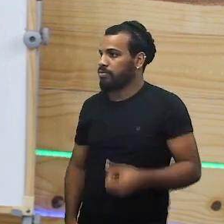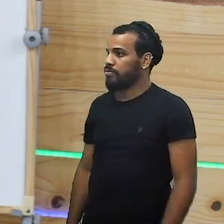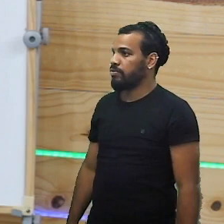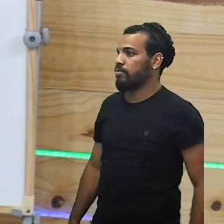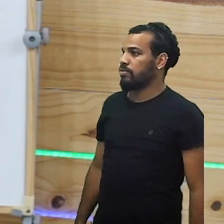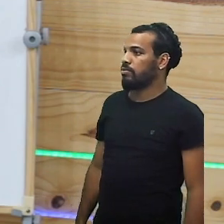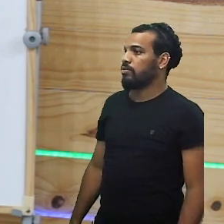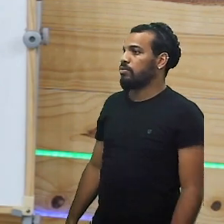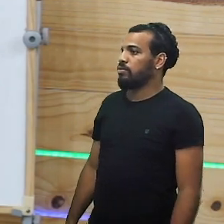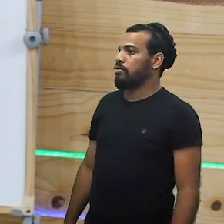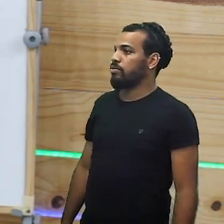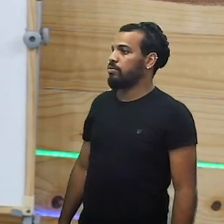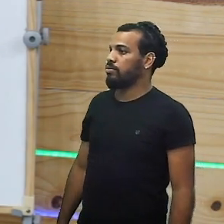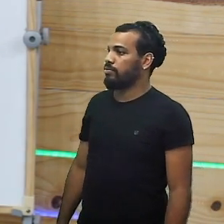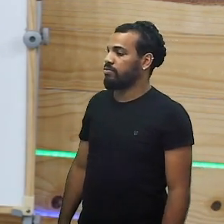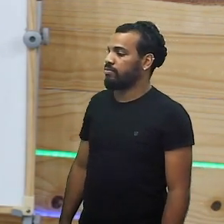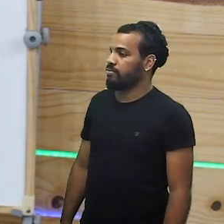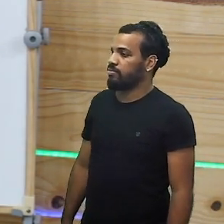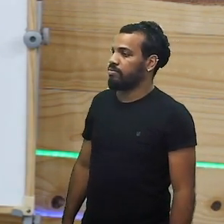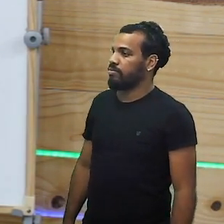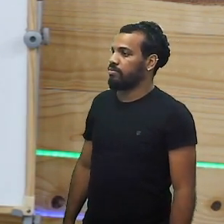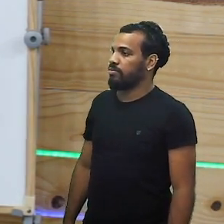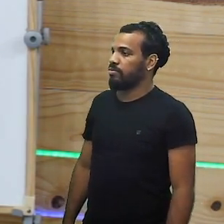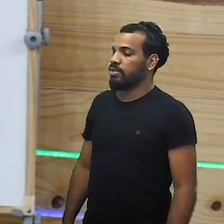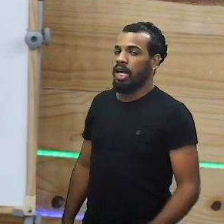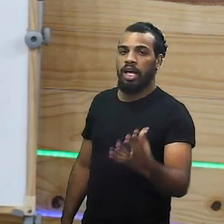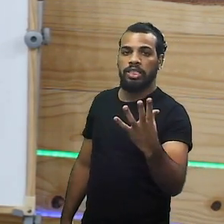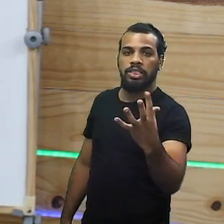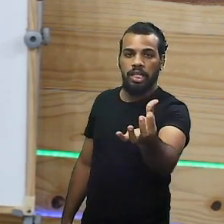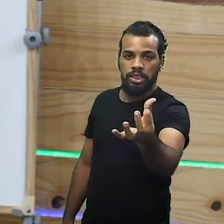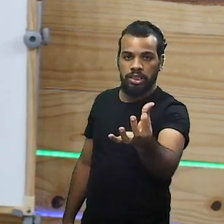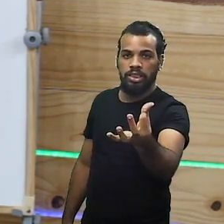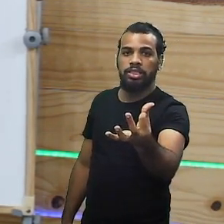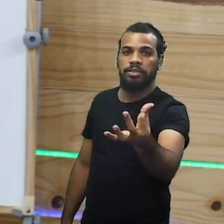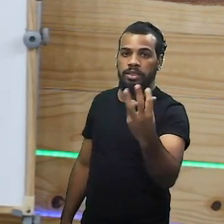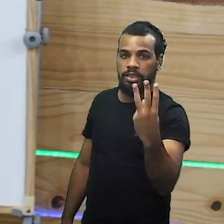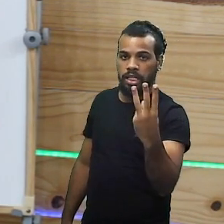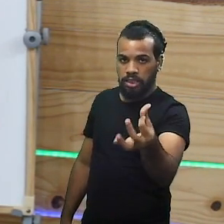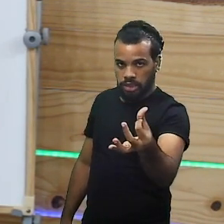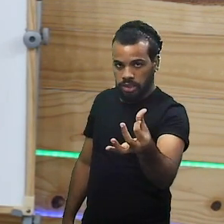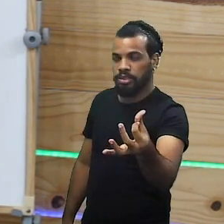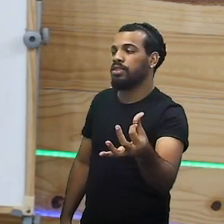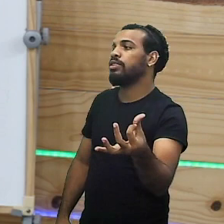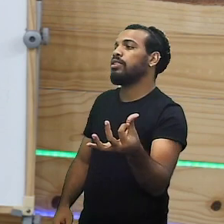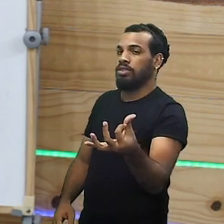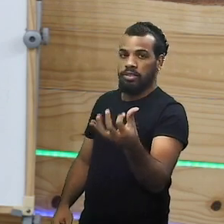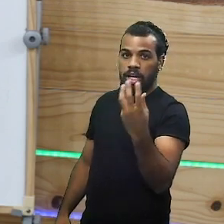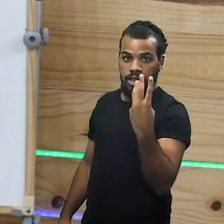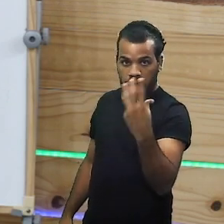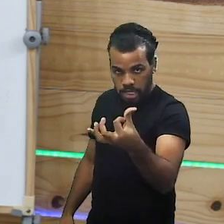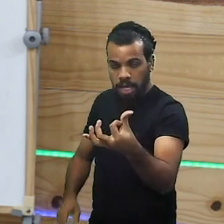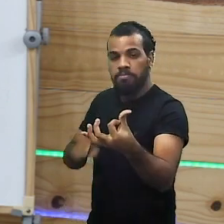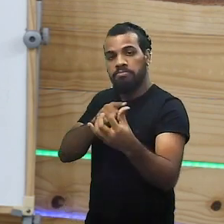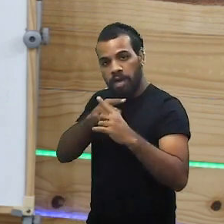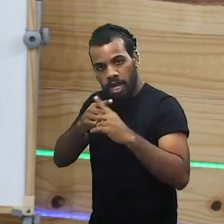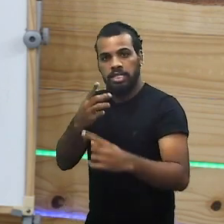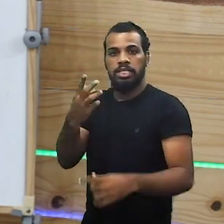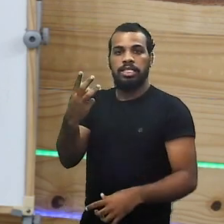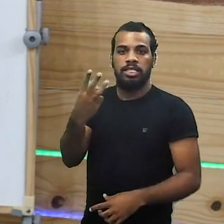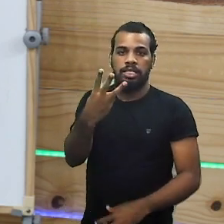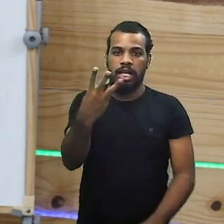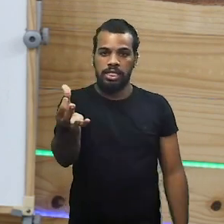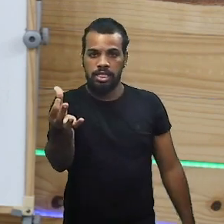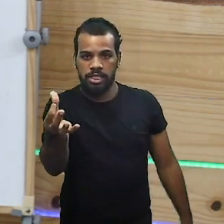por 36 mais 36. Resultado disso, 72. Então,